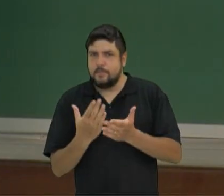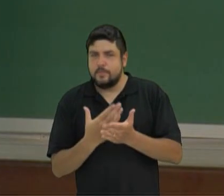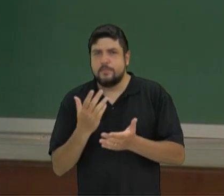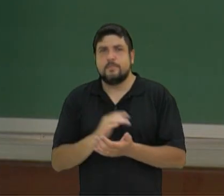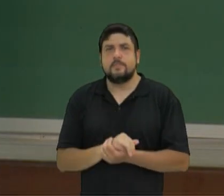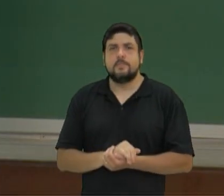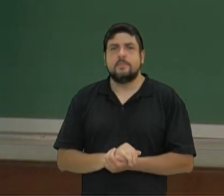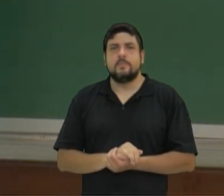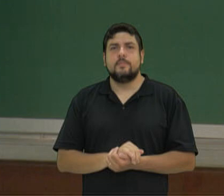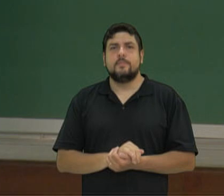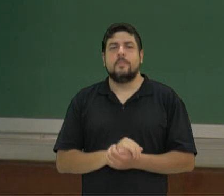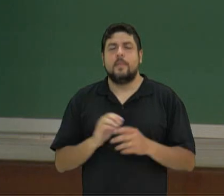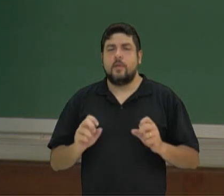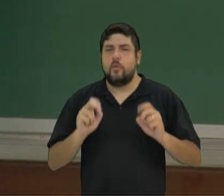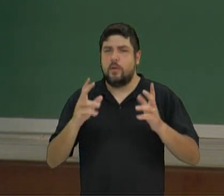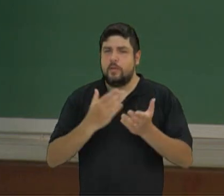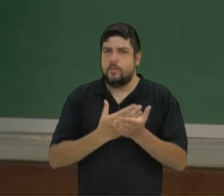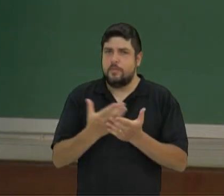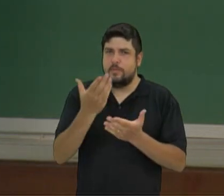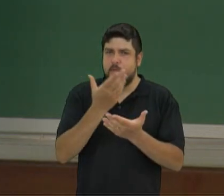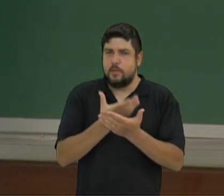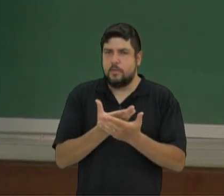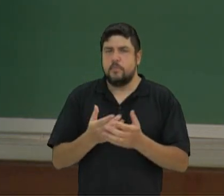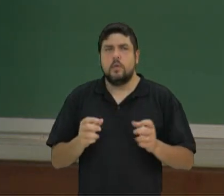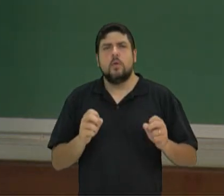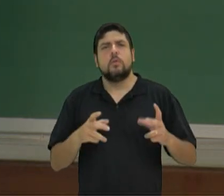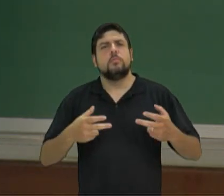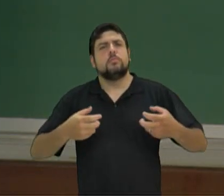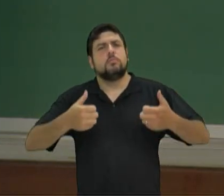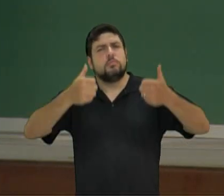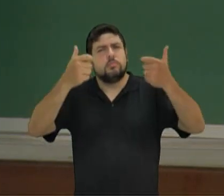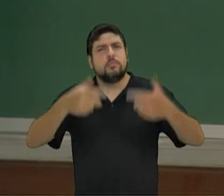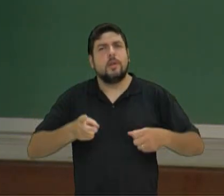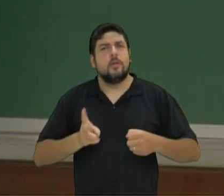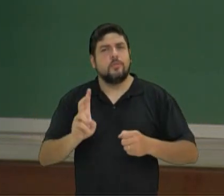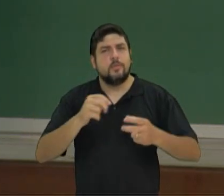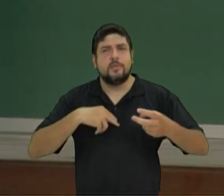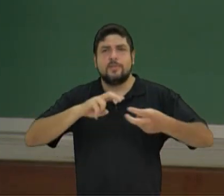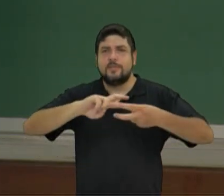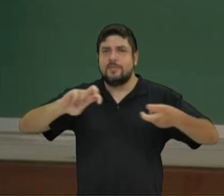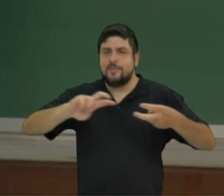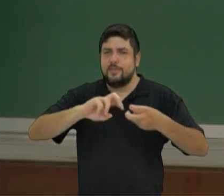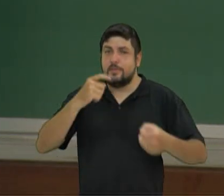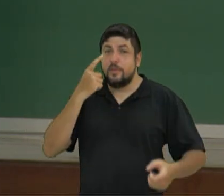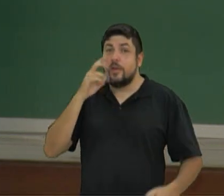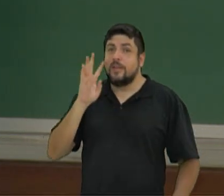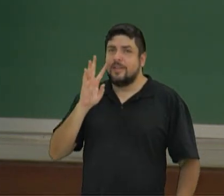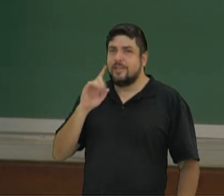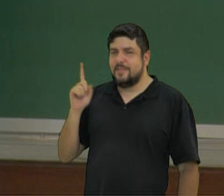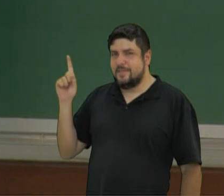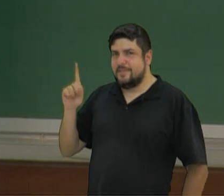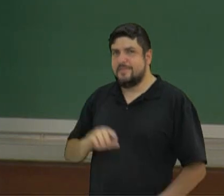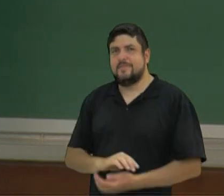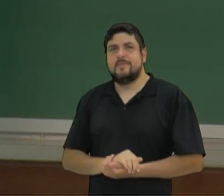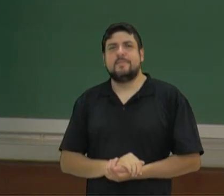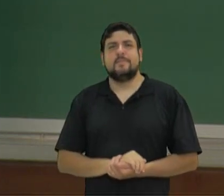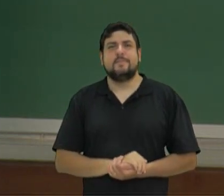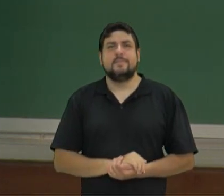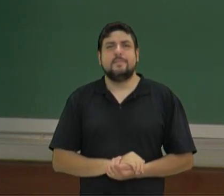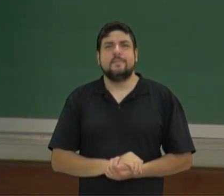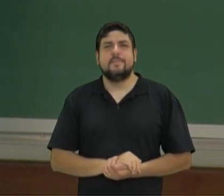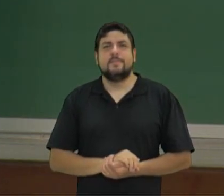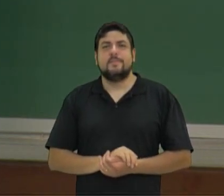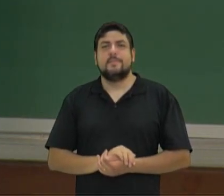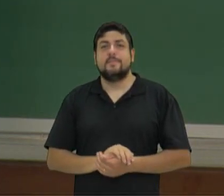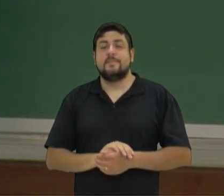aula? Então, fechou. Vamos continuar falando então dos nossos músculos? Olha que legal essa imagem que eu trago para vocês. Mais